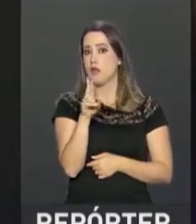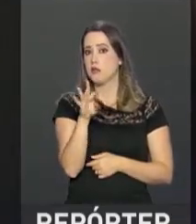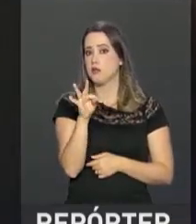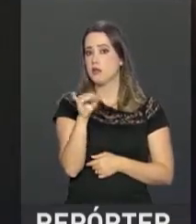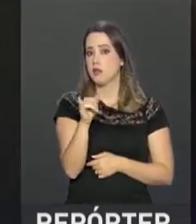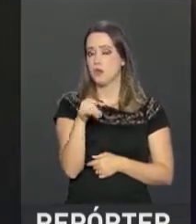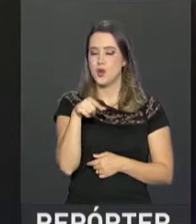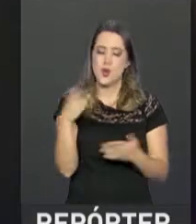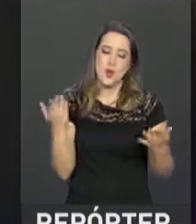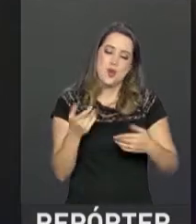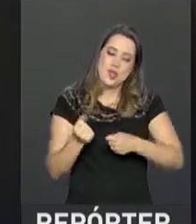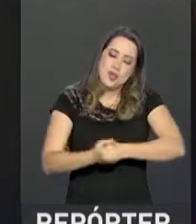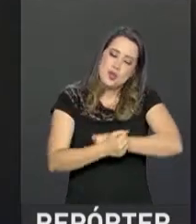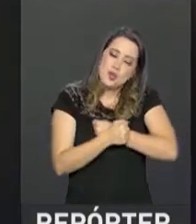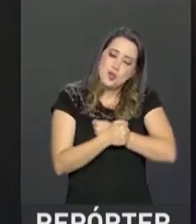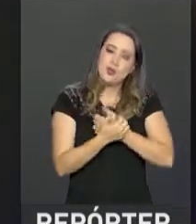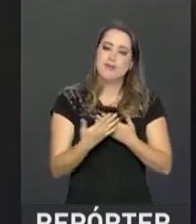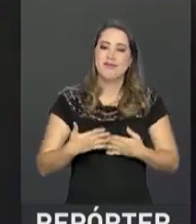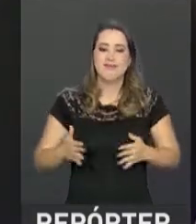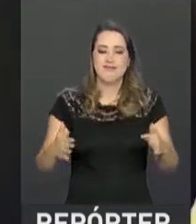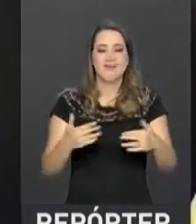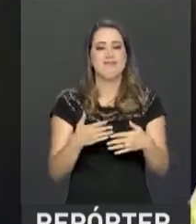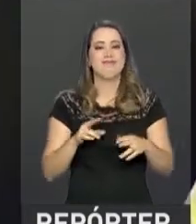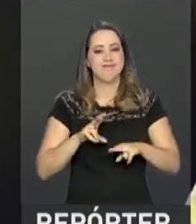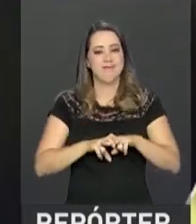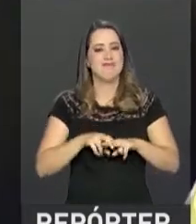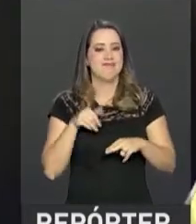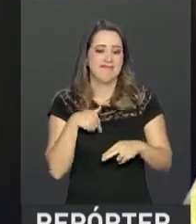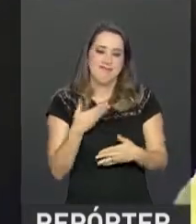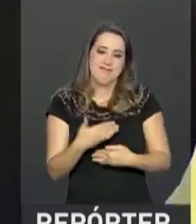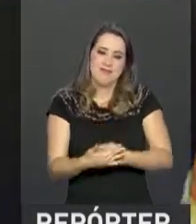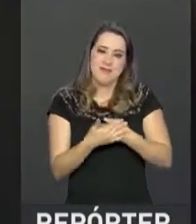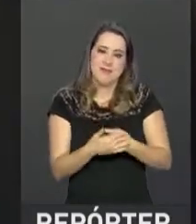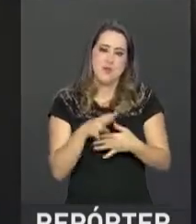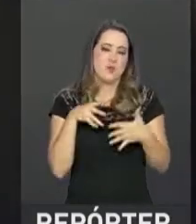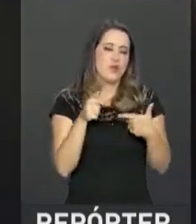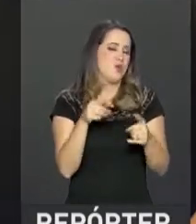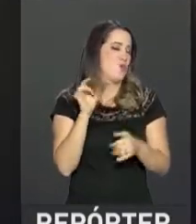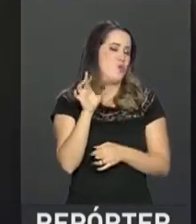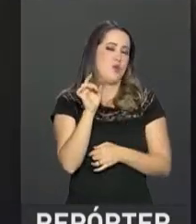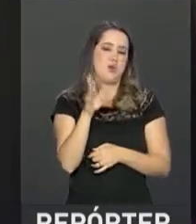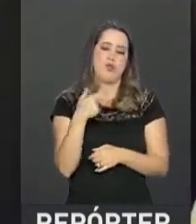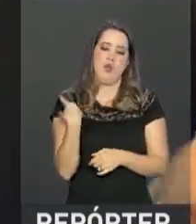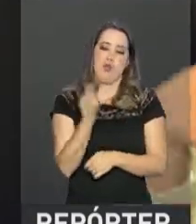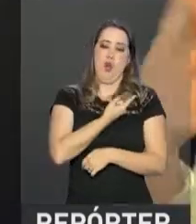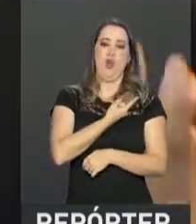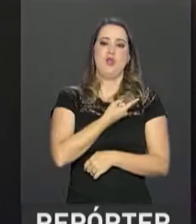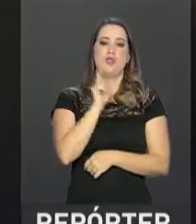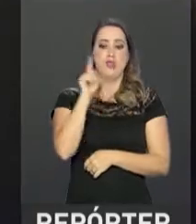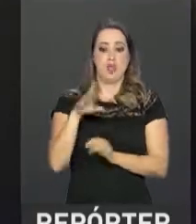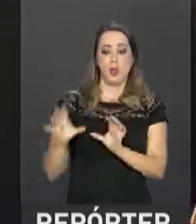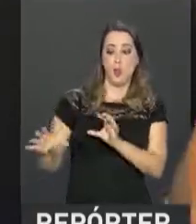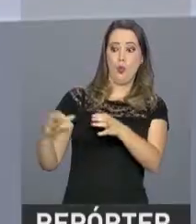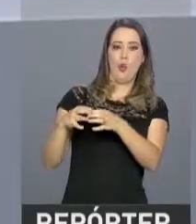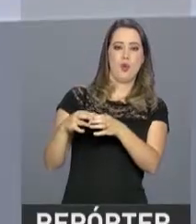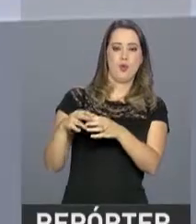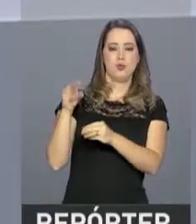hoje aqui comigo, sentado no meu colo. E assim, tudo isso não é só da gente, é da